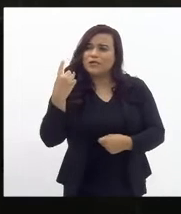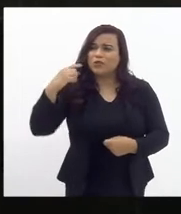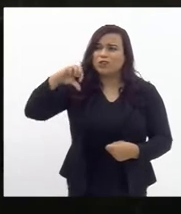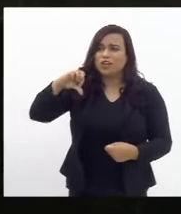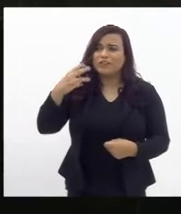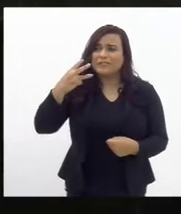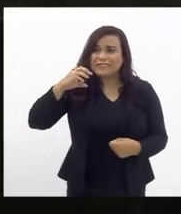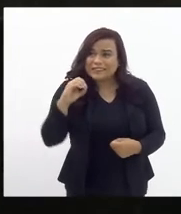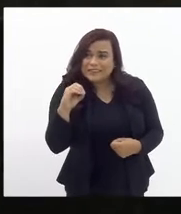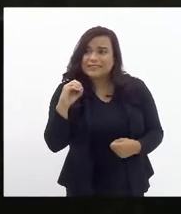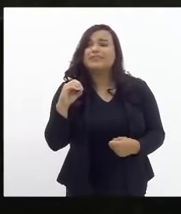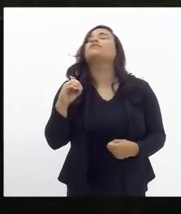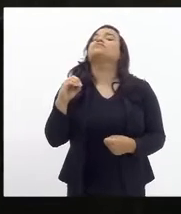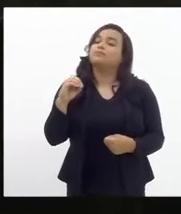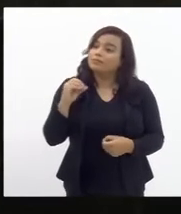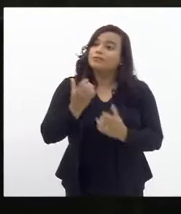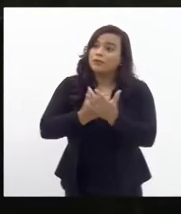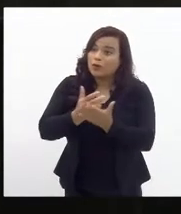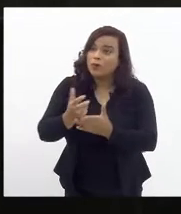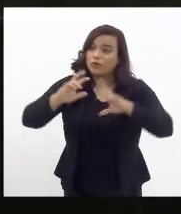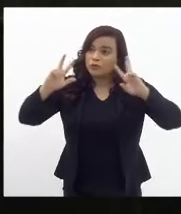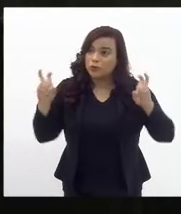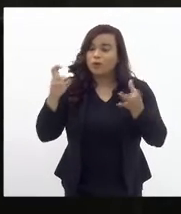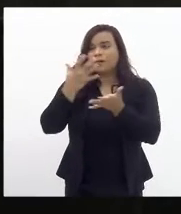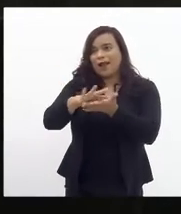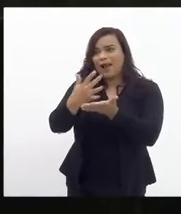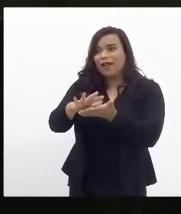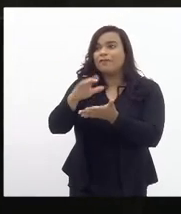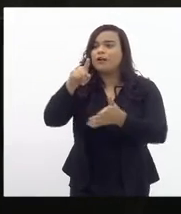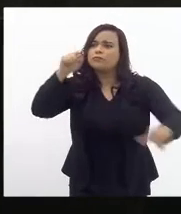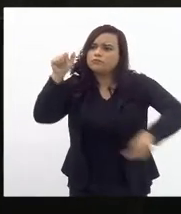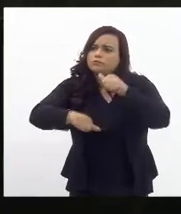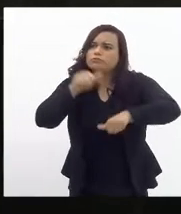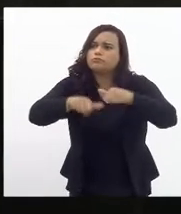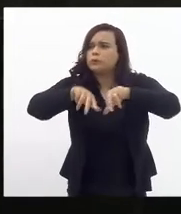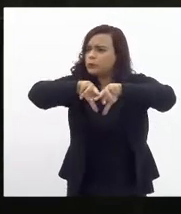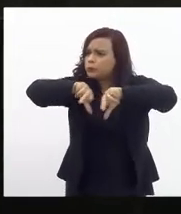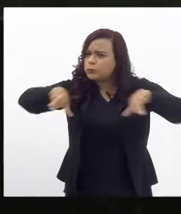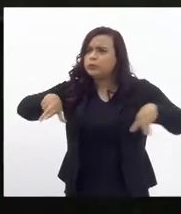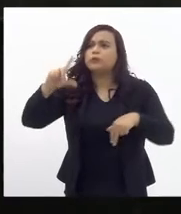início da própria temática do carnaval, e que a transformação